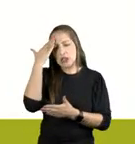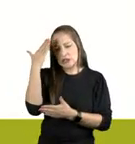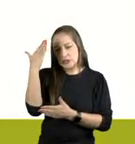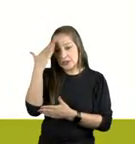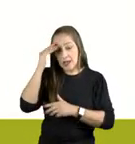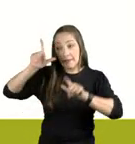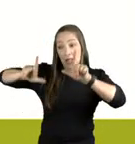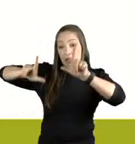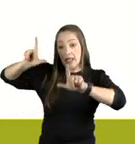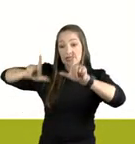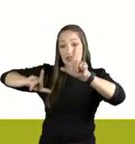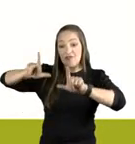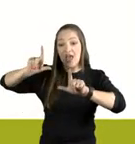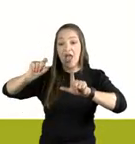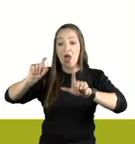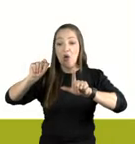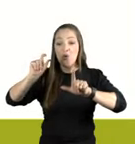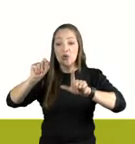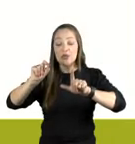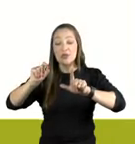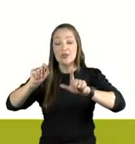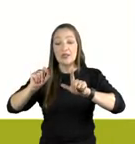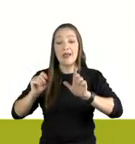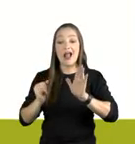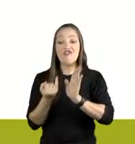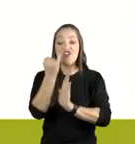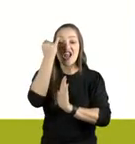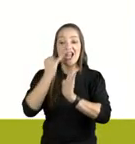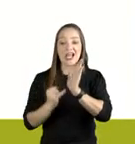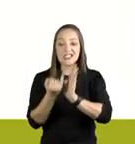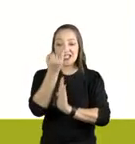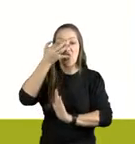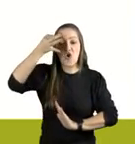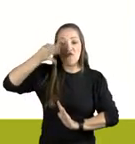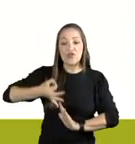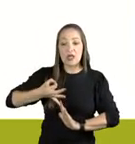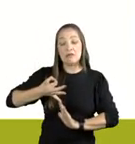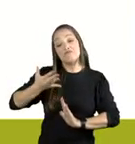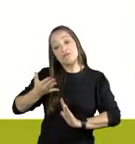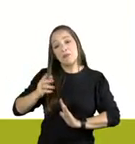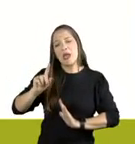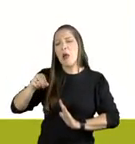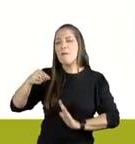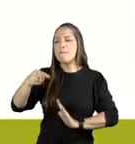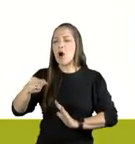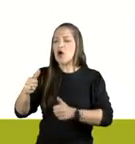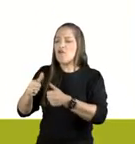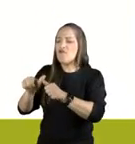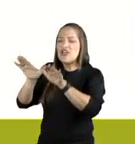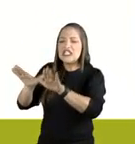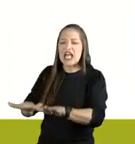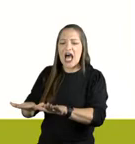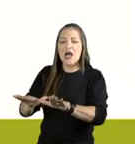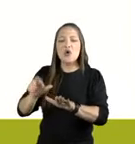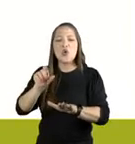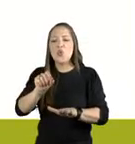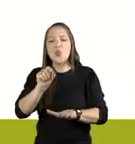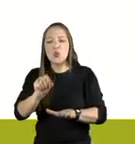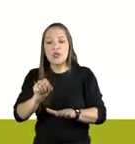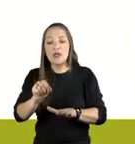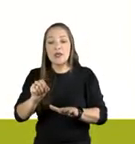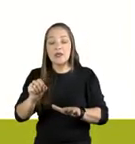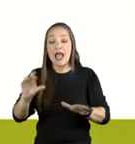na TV, é a nossa inflação oficial. Ah, mas também tem o pós-fixado. O que é o pós-fixado? É aquele que é atrelado ao